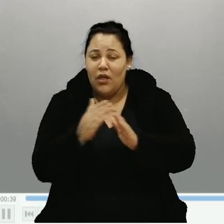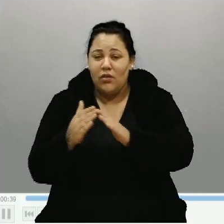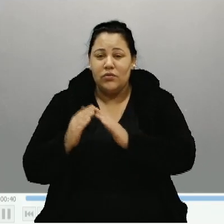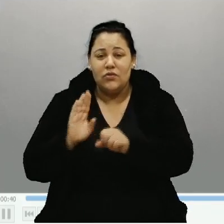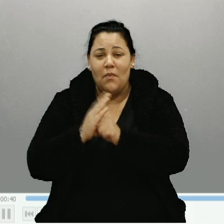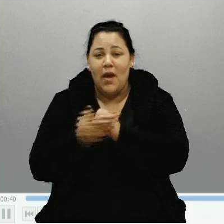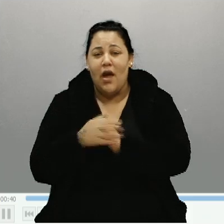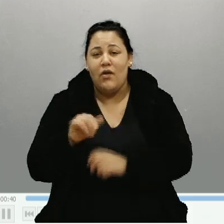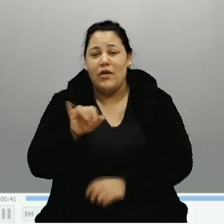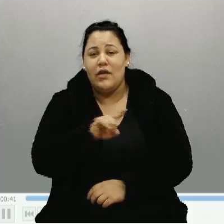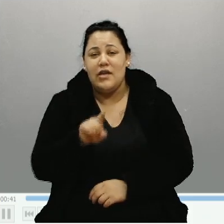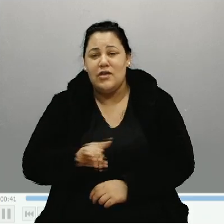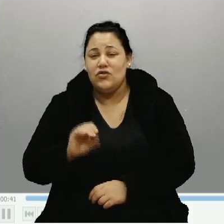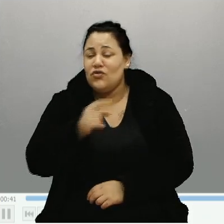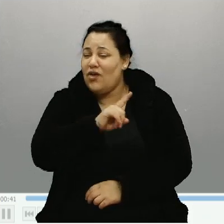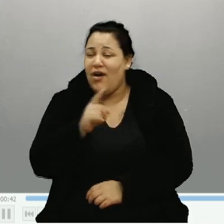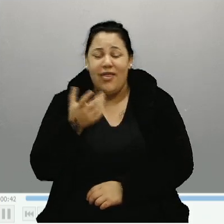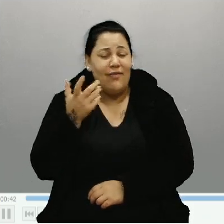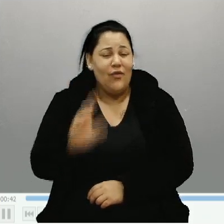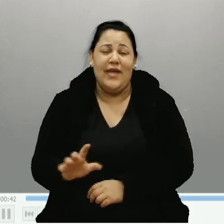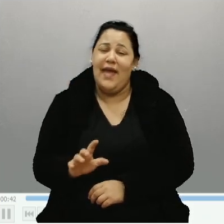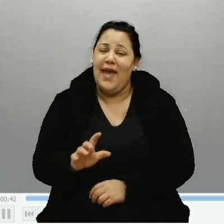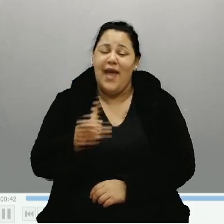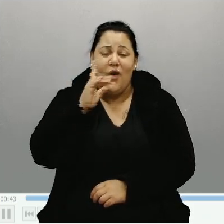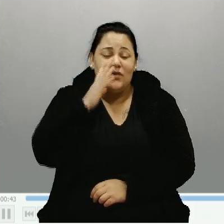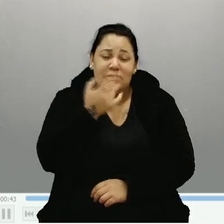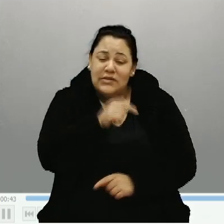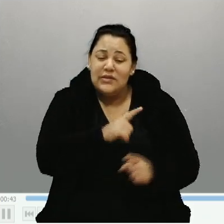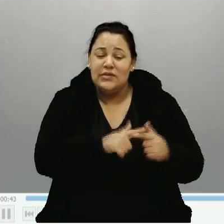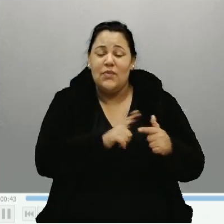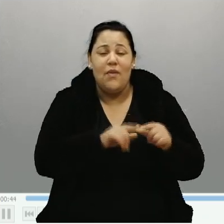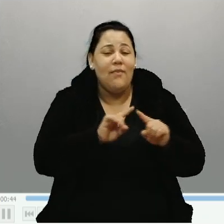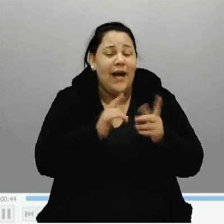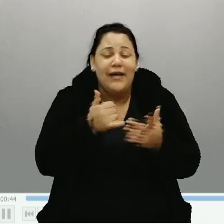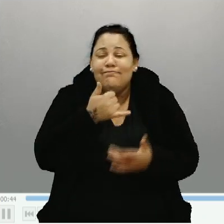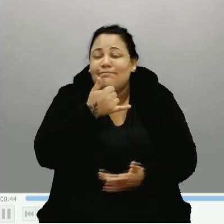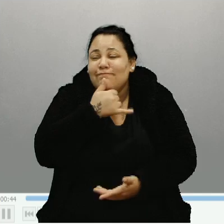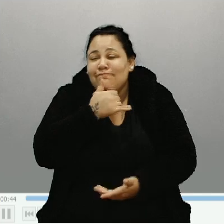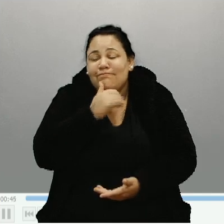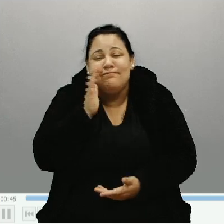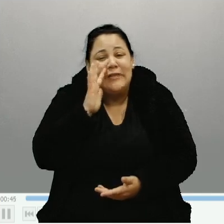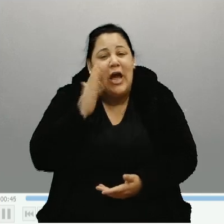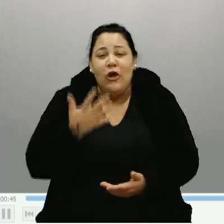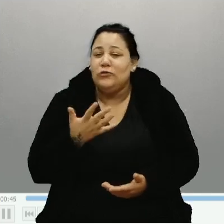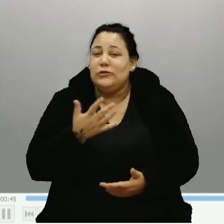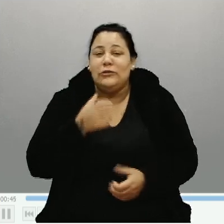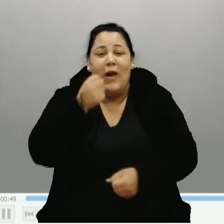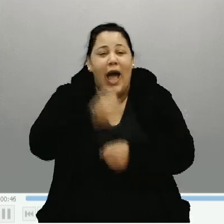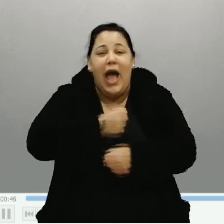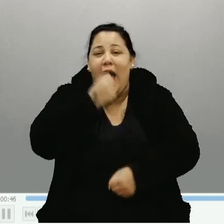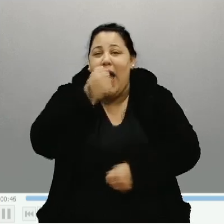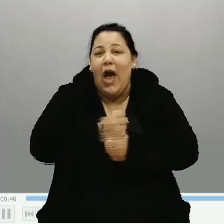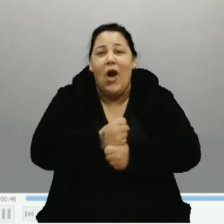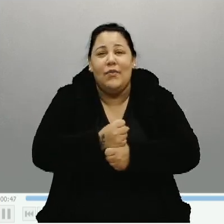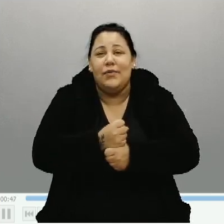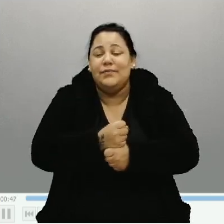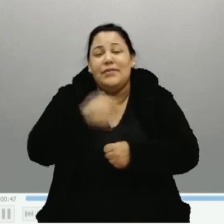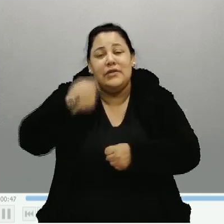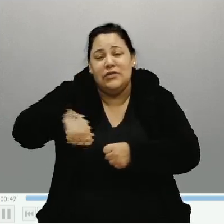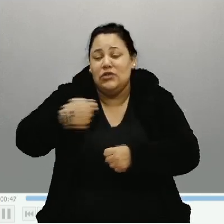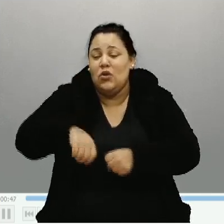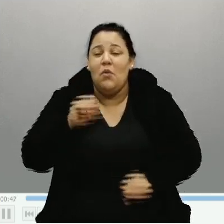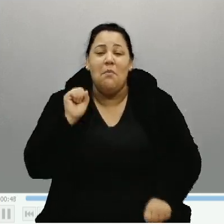Riso. Nós não queríamos que causasse todo esse transtorno, mas infelizmente essa obra chegou a um ponto da gente ter